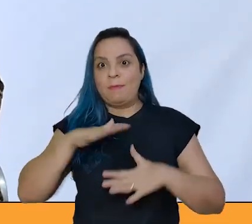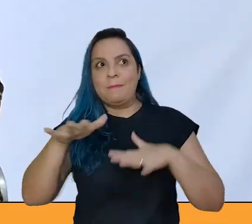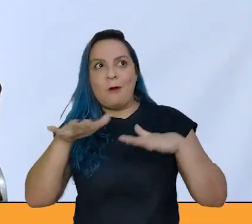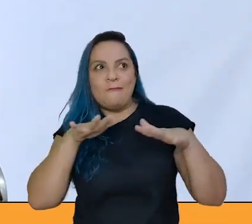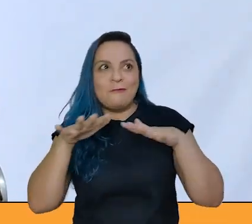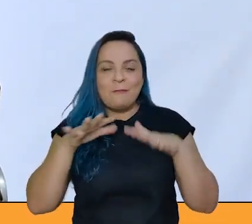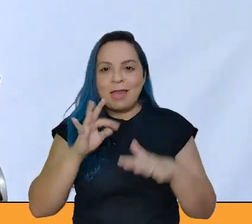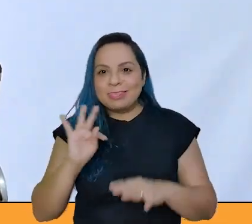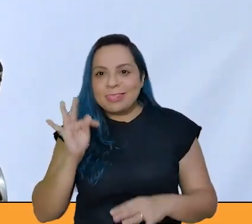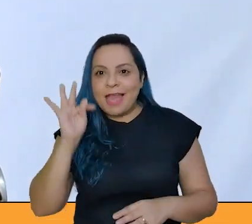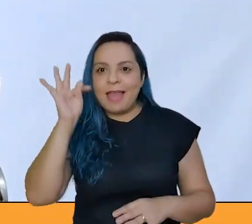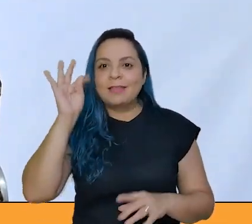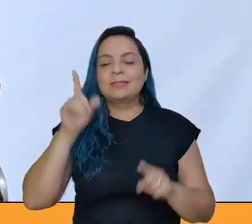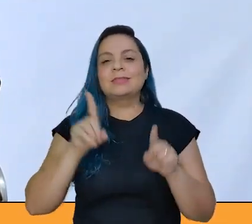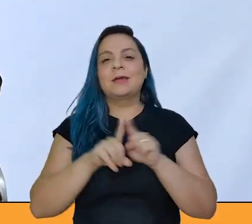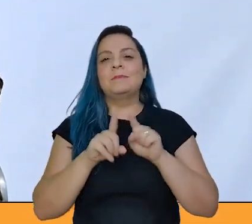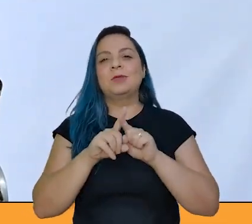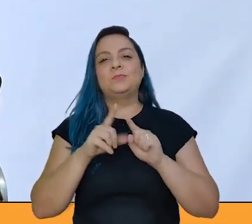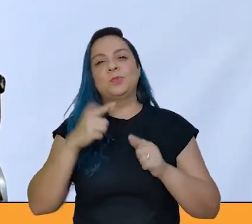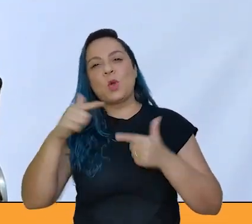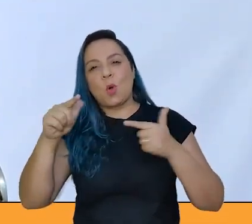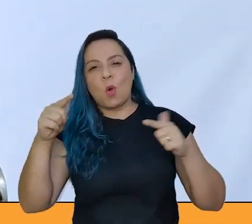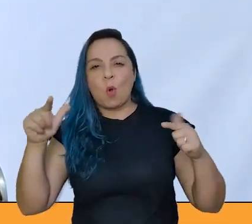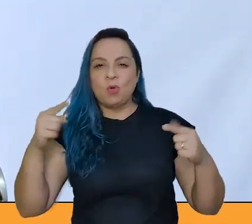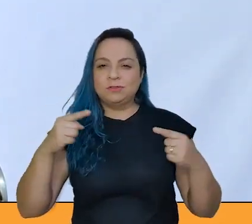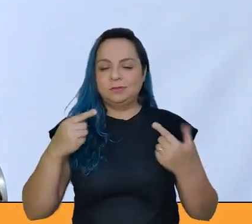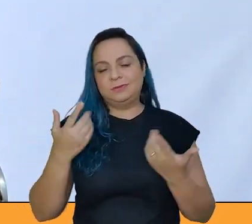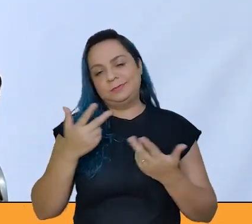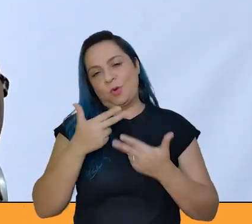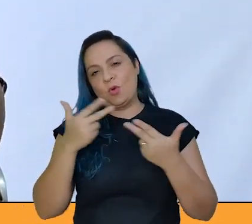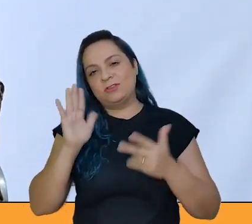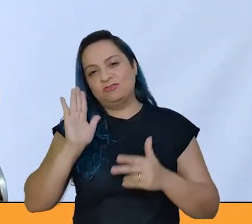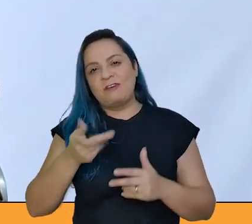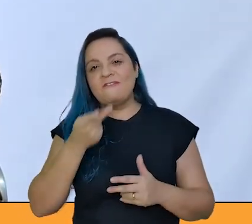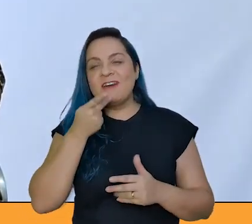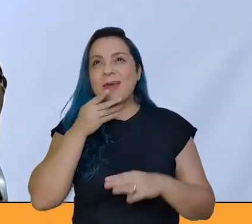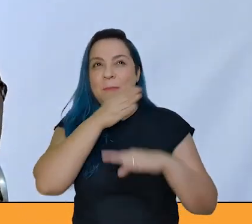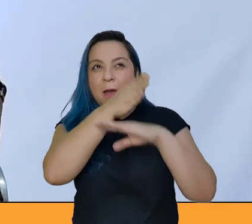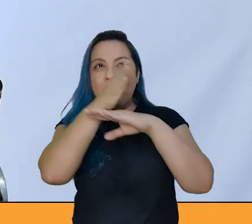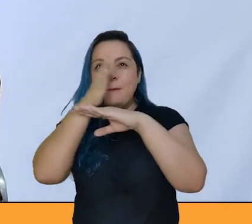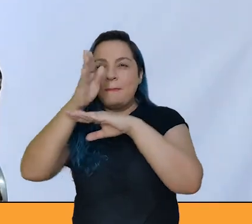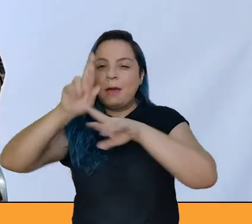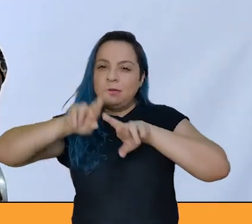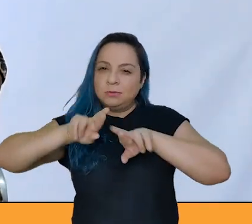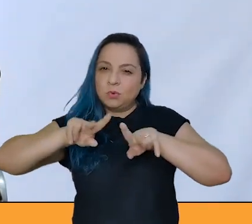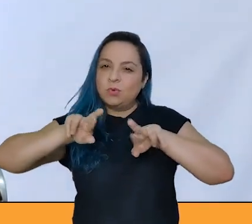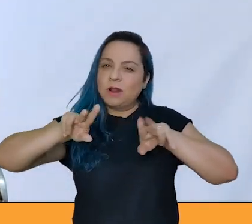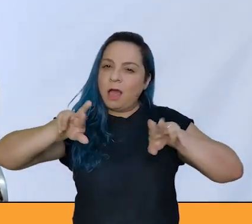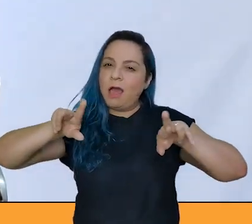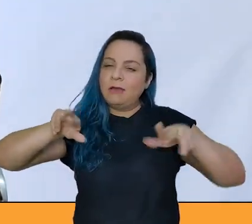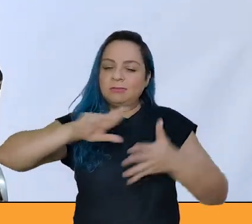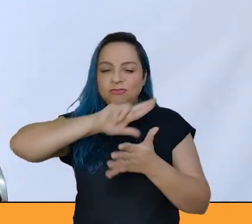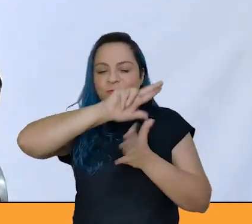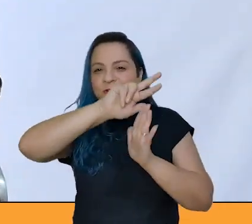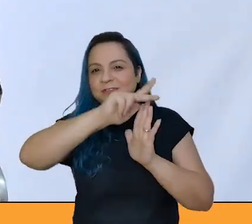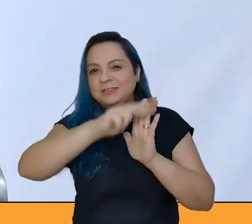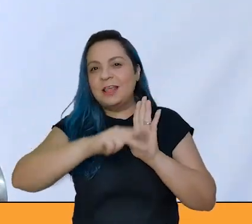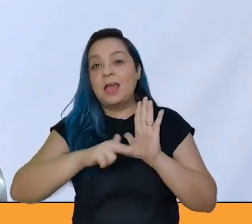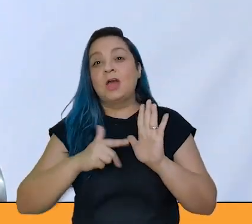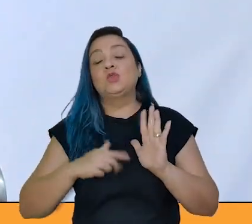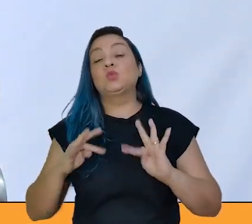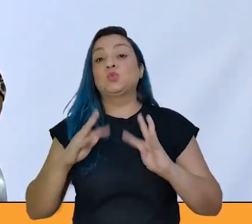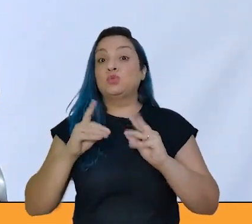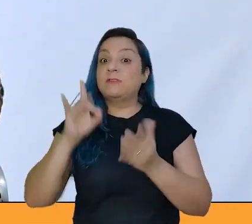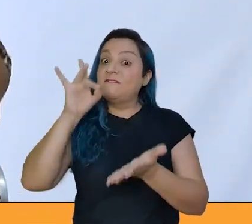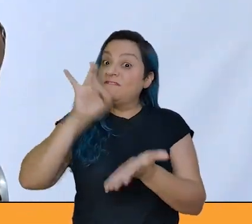para a técnica, mas também para todas essas outras questões que eu trouxe sobre acesso, pluralidade, diversidade, tudo isso